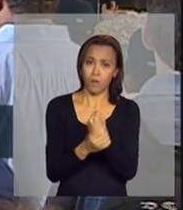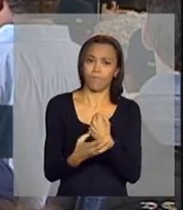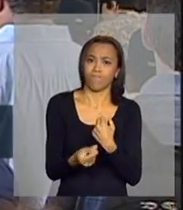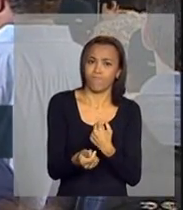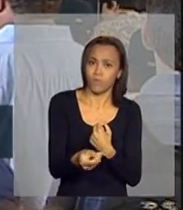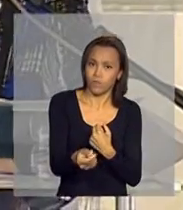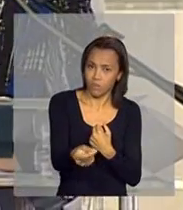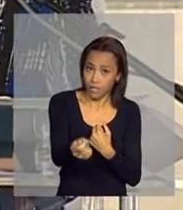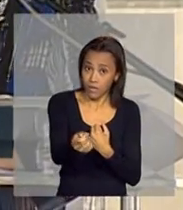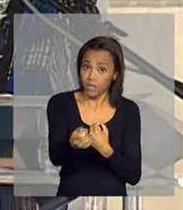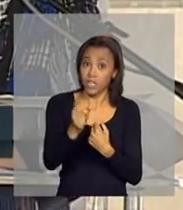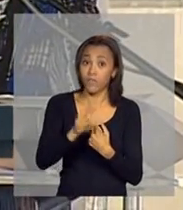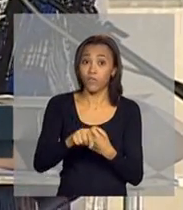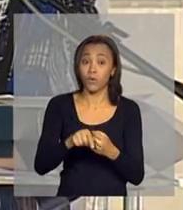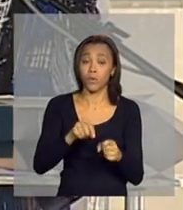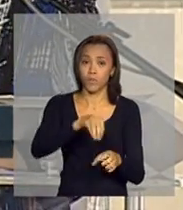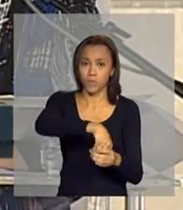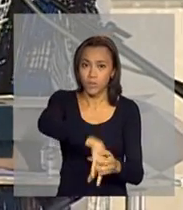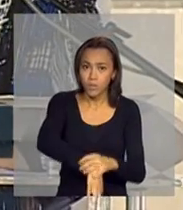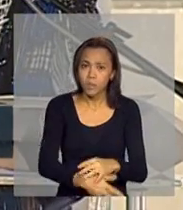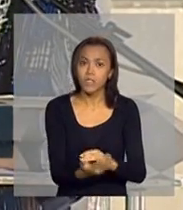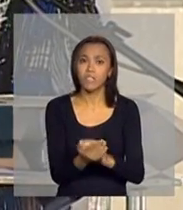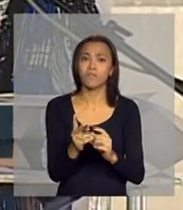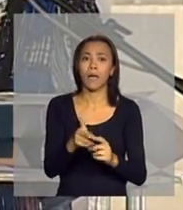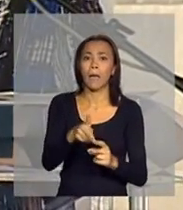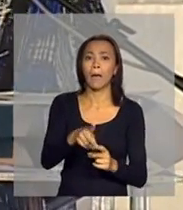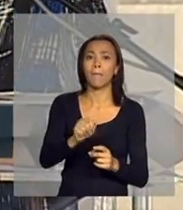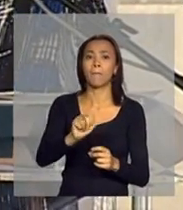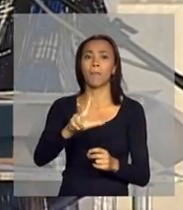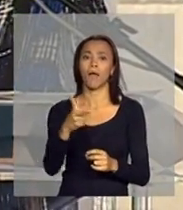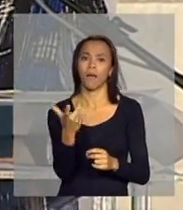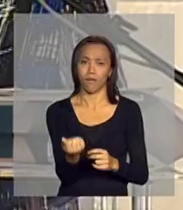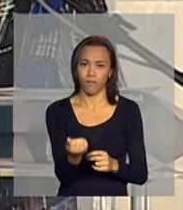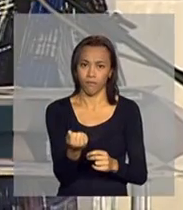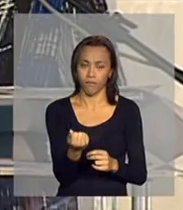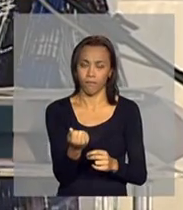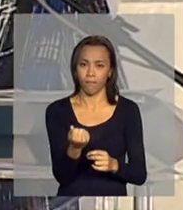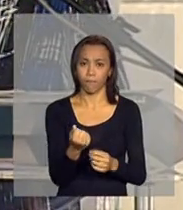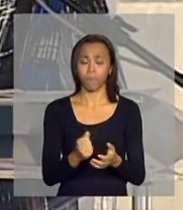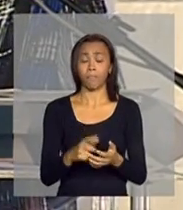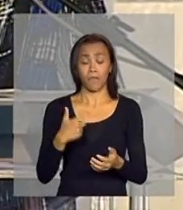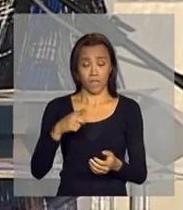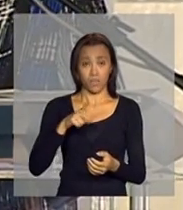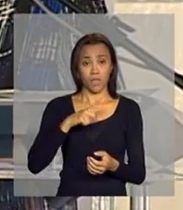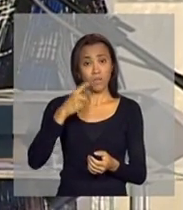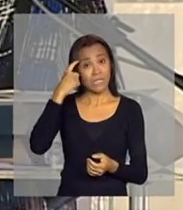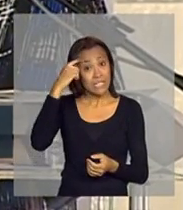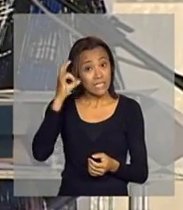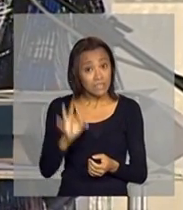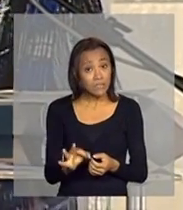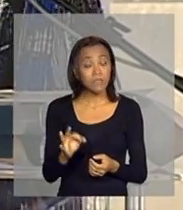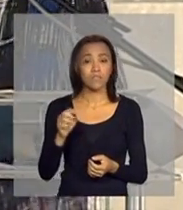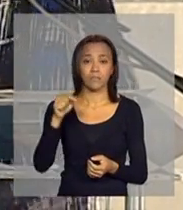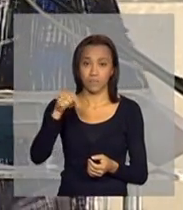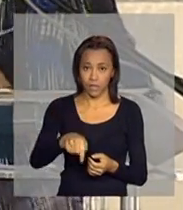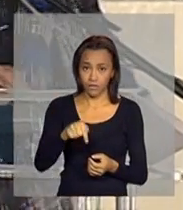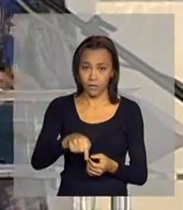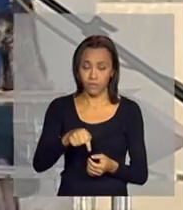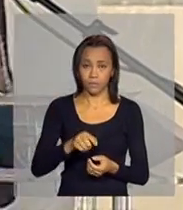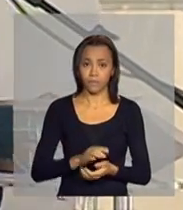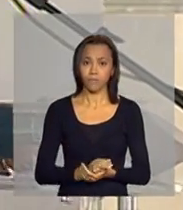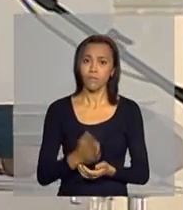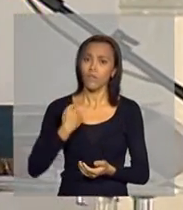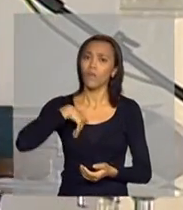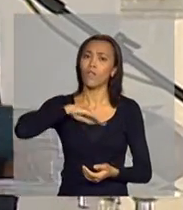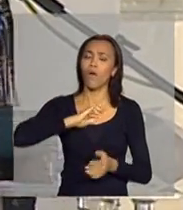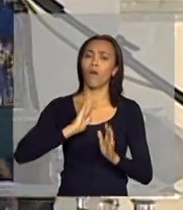o plantio direto sobre a palha. E eu tenho certeza que aqui nós